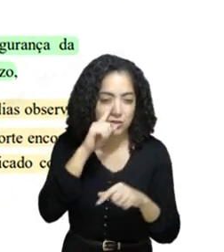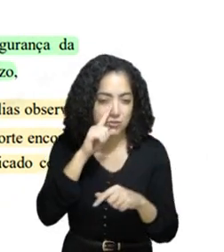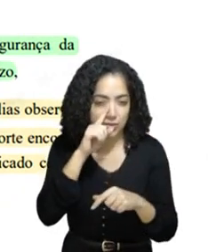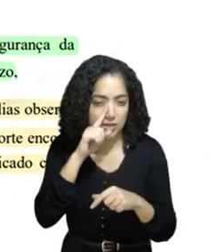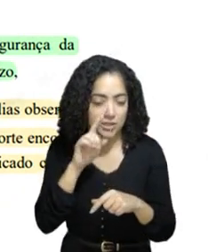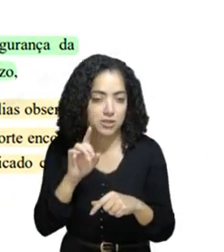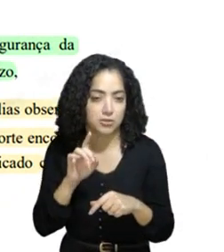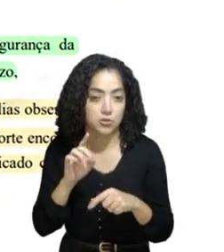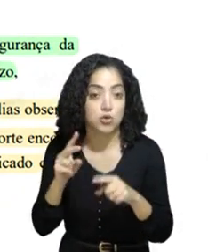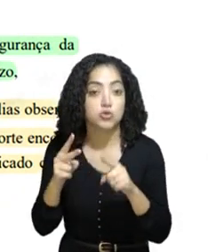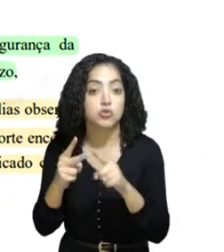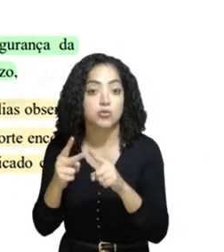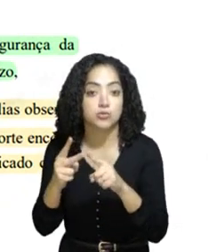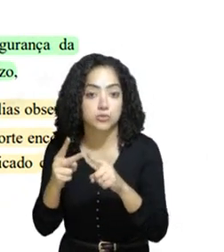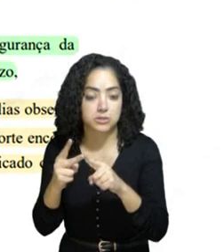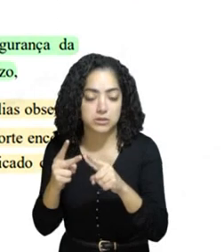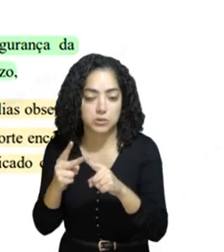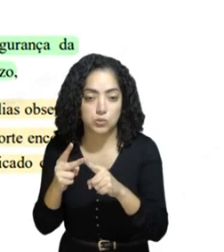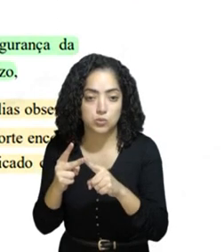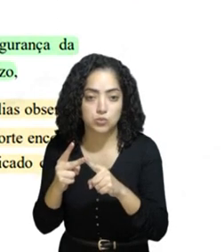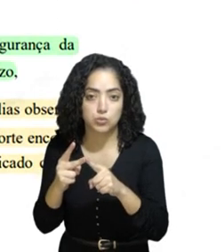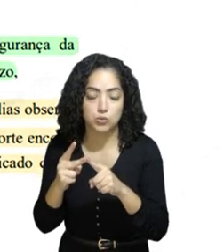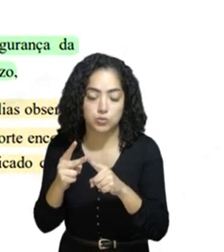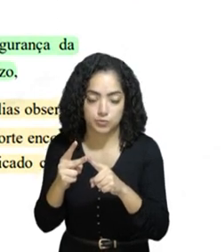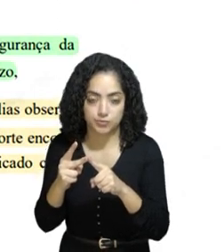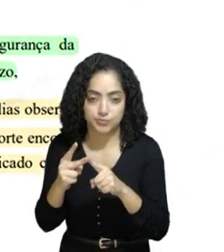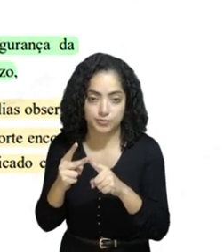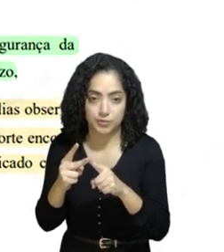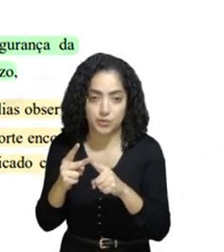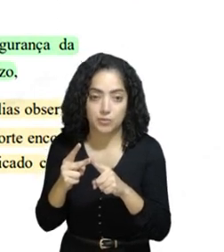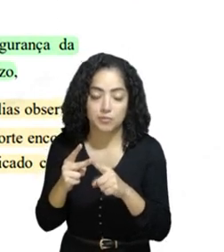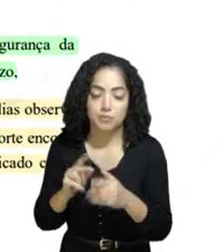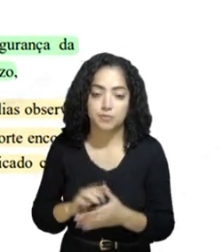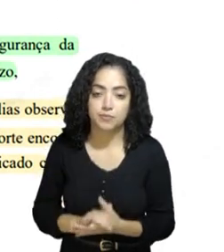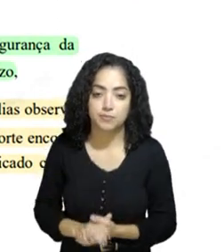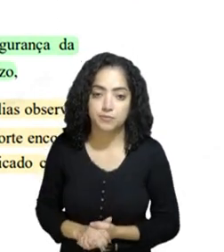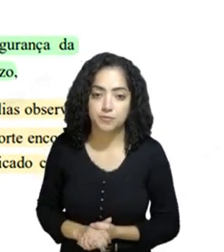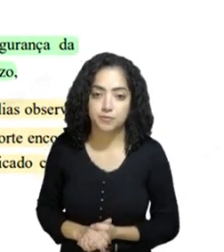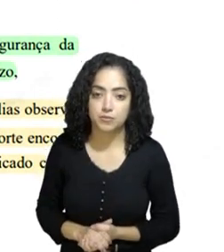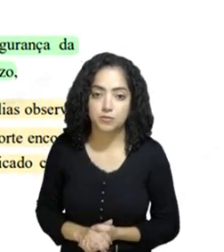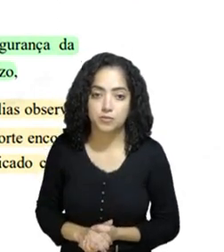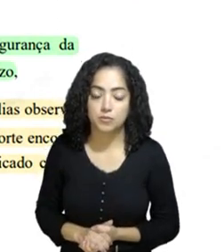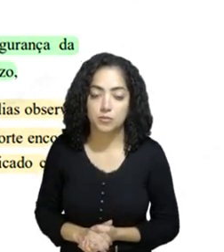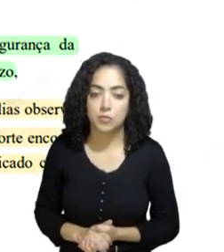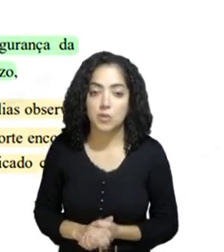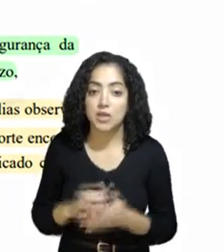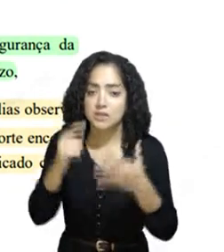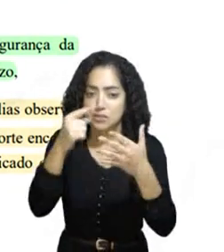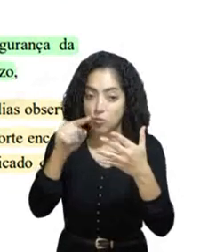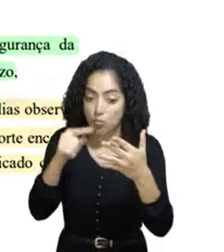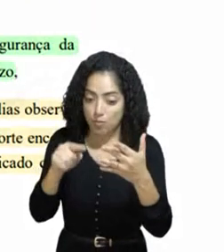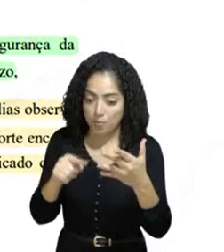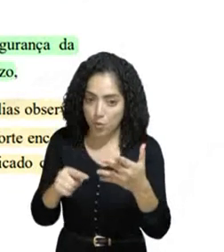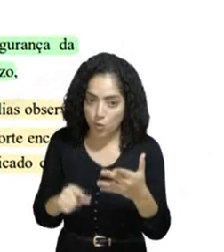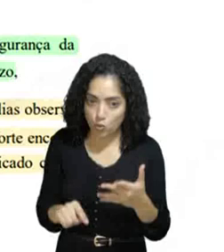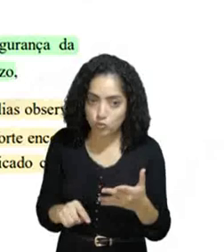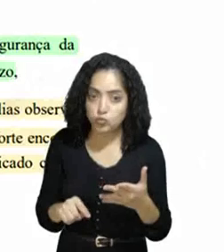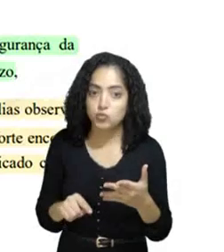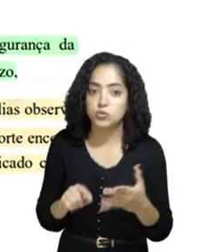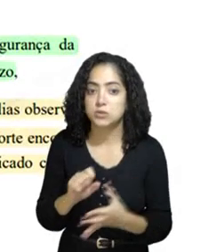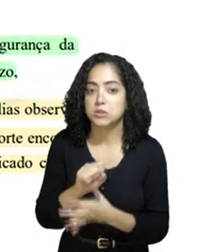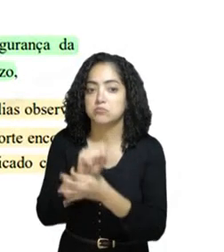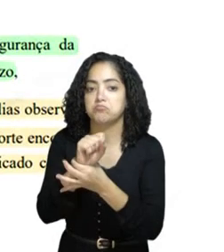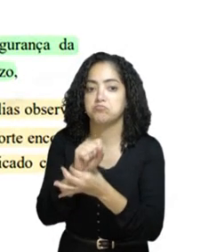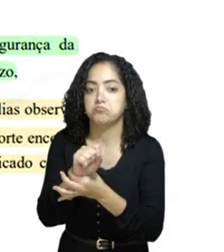o segundo item de quatro a serem levantados. São pontos que não comprometem a segurança